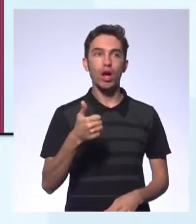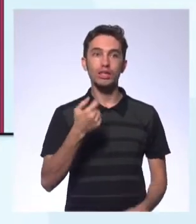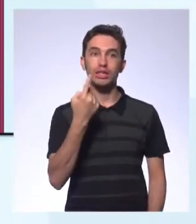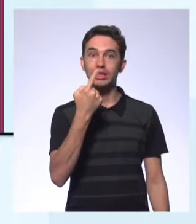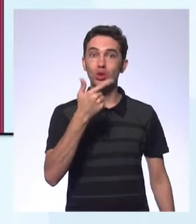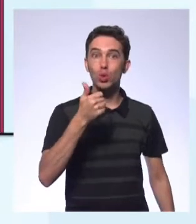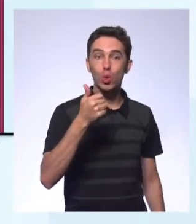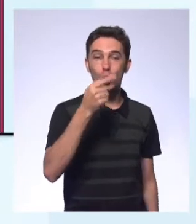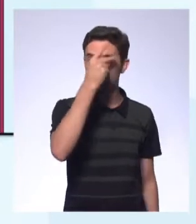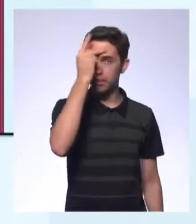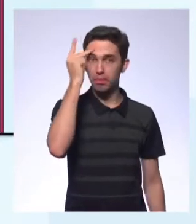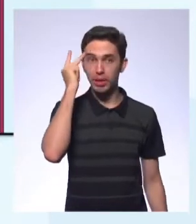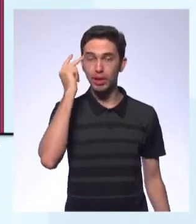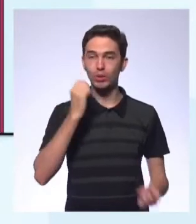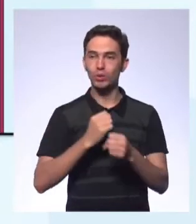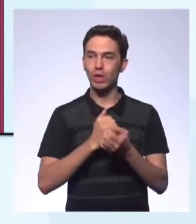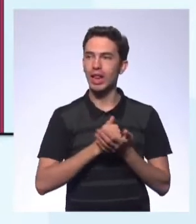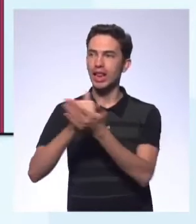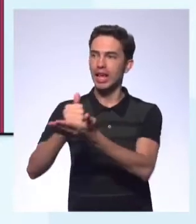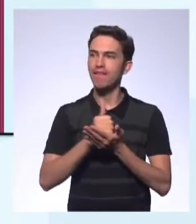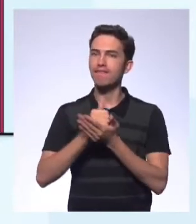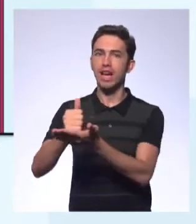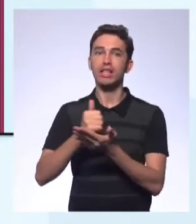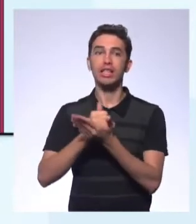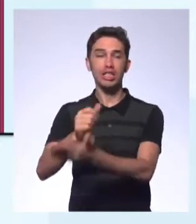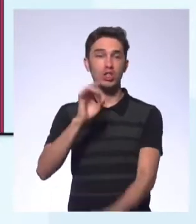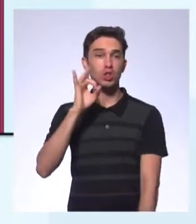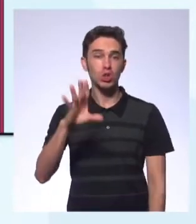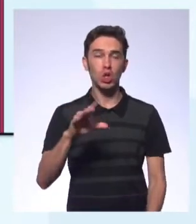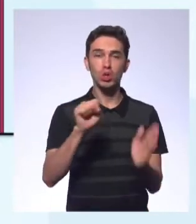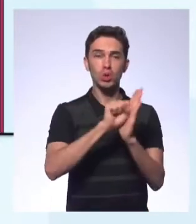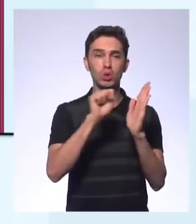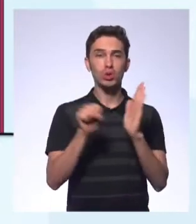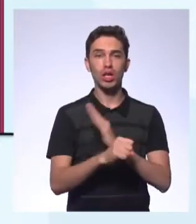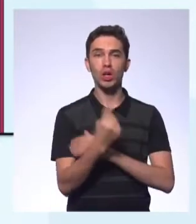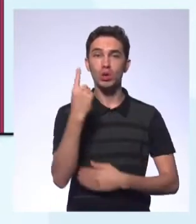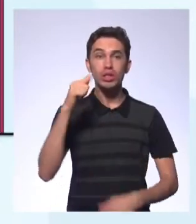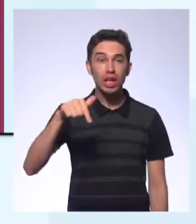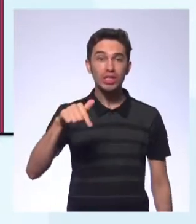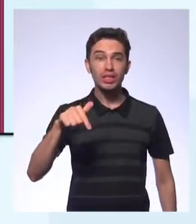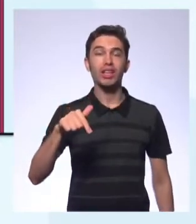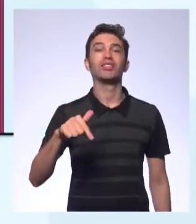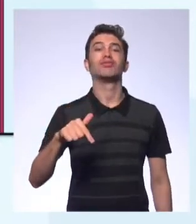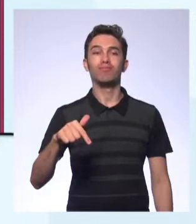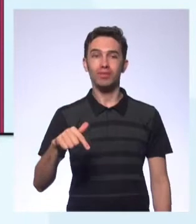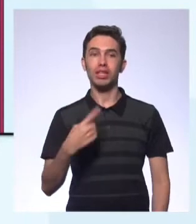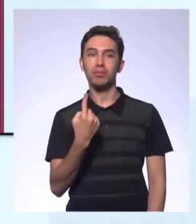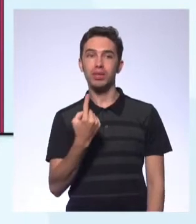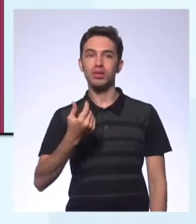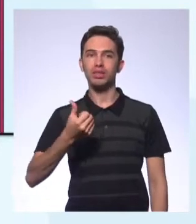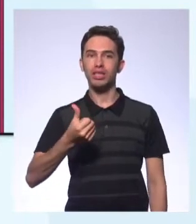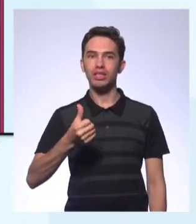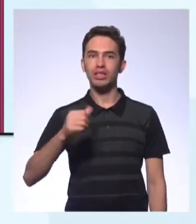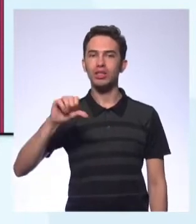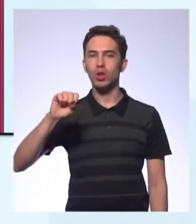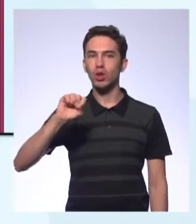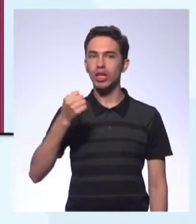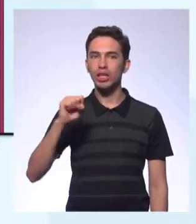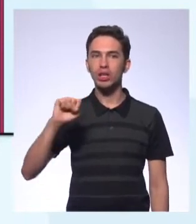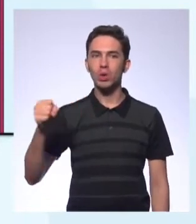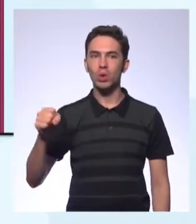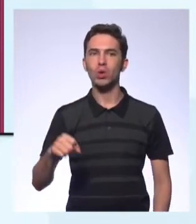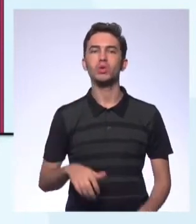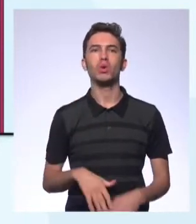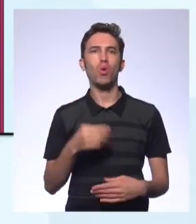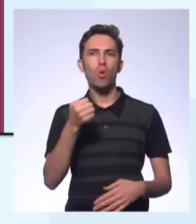12 mil pessoas só no século XVII, só aí em 1688,